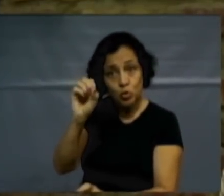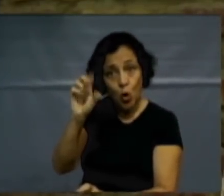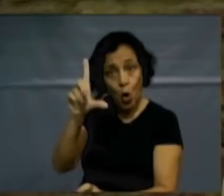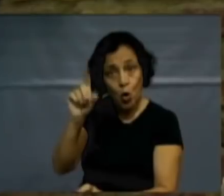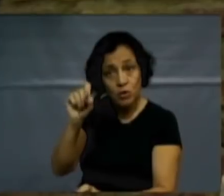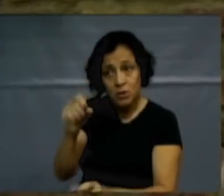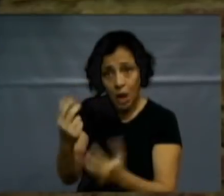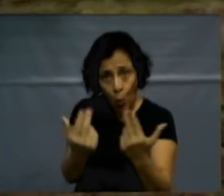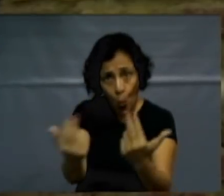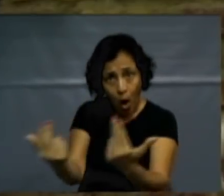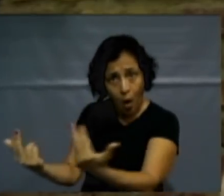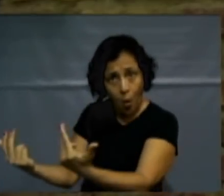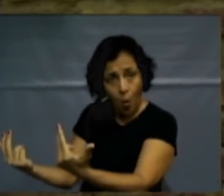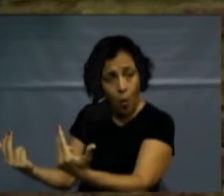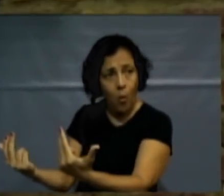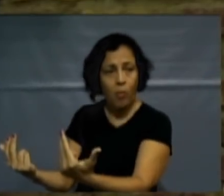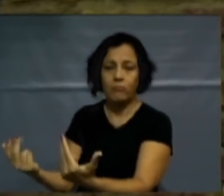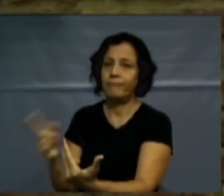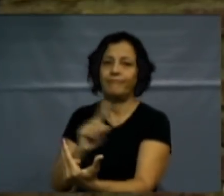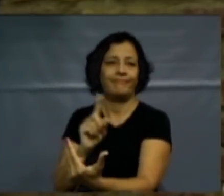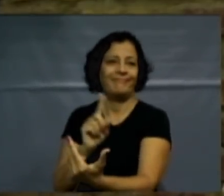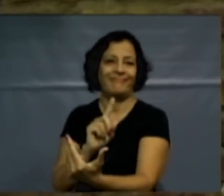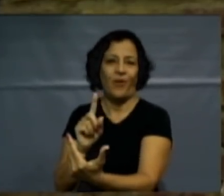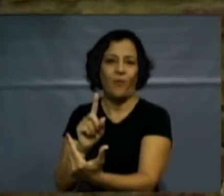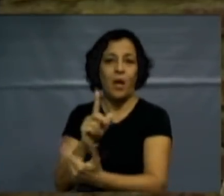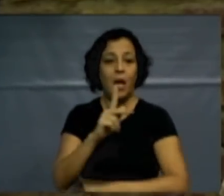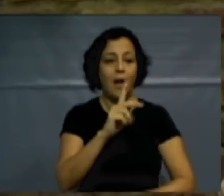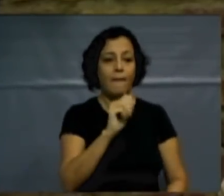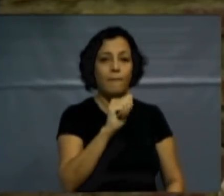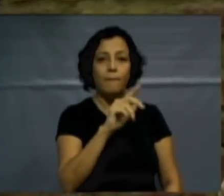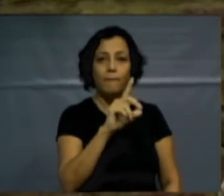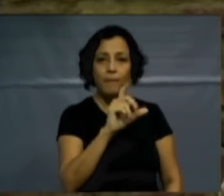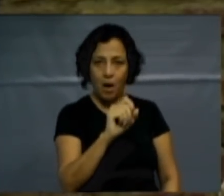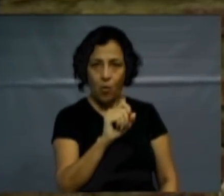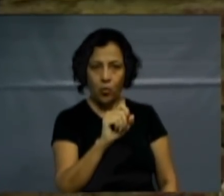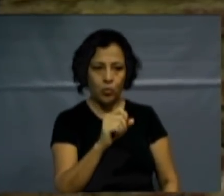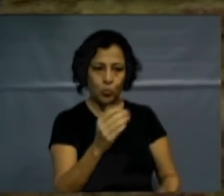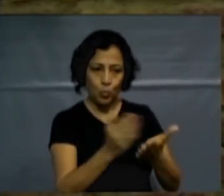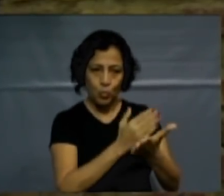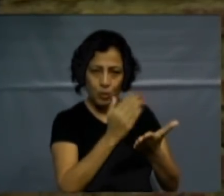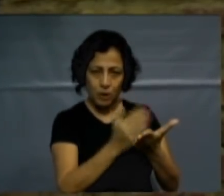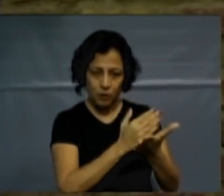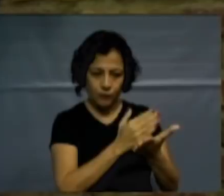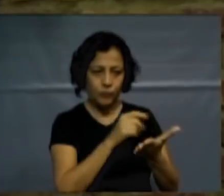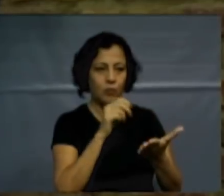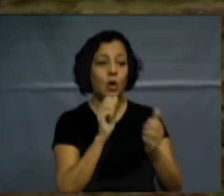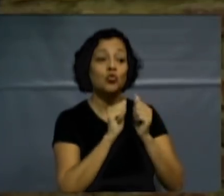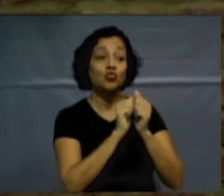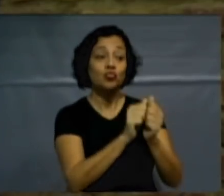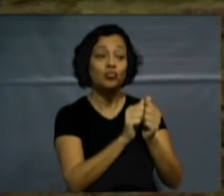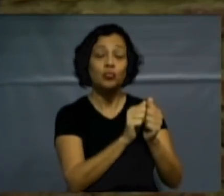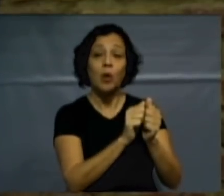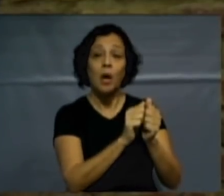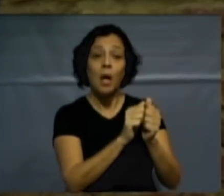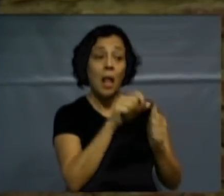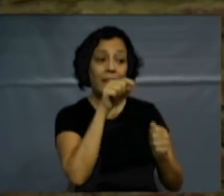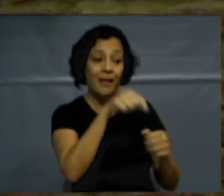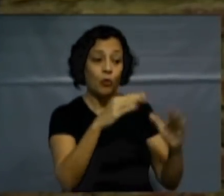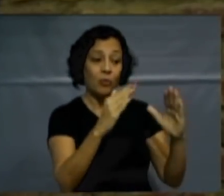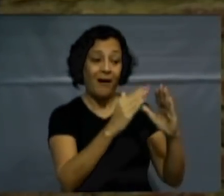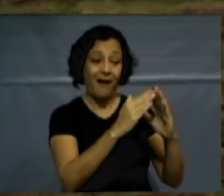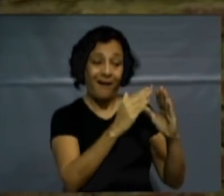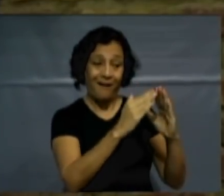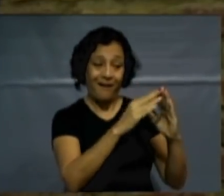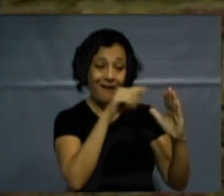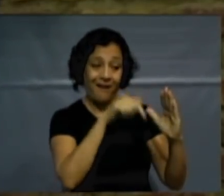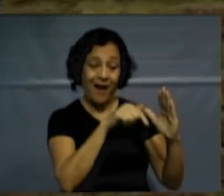Paulo, conforme citado no livro Paulo e Estevão, durante muitos anos foi rechaçado na casa do caminho.